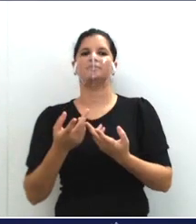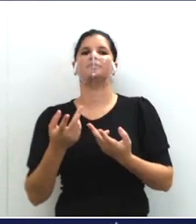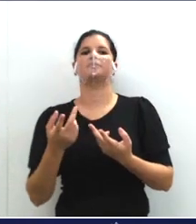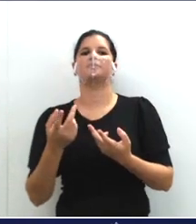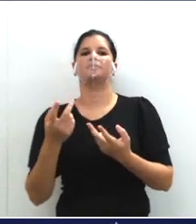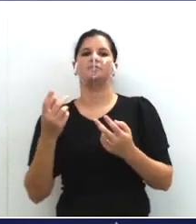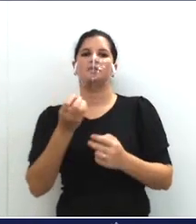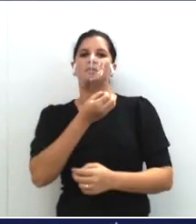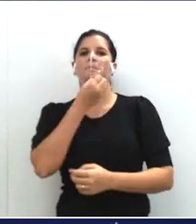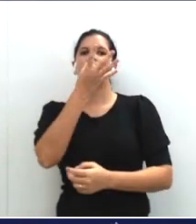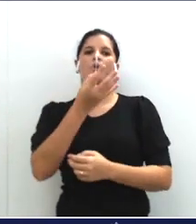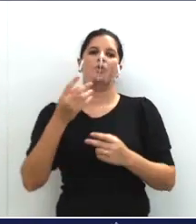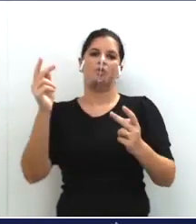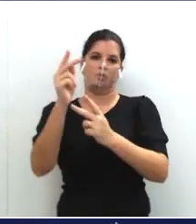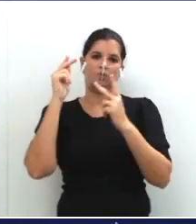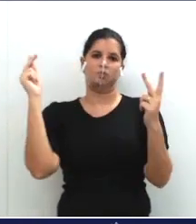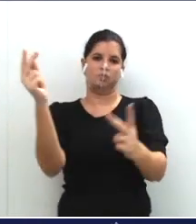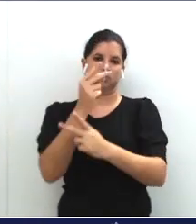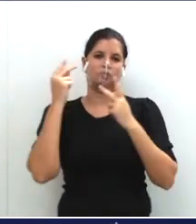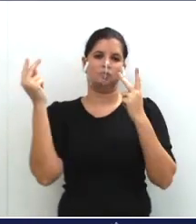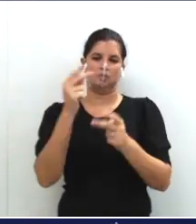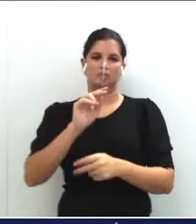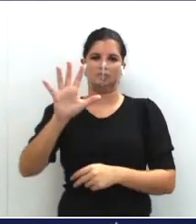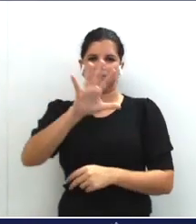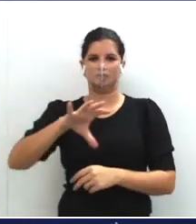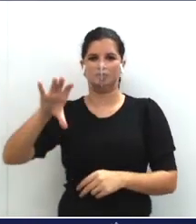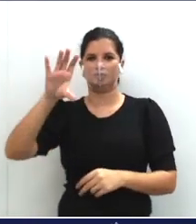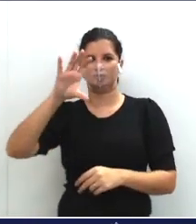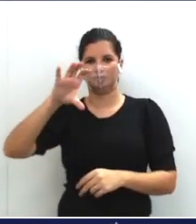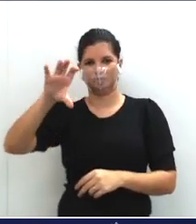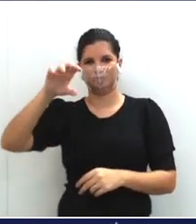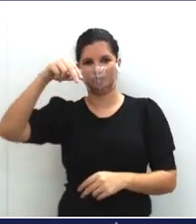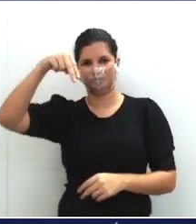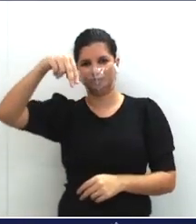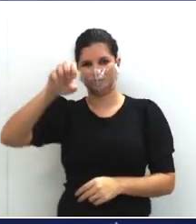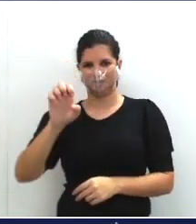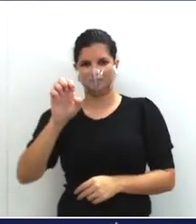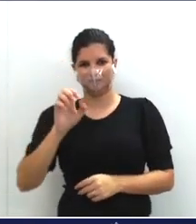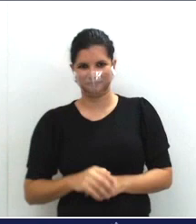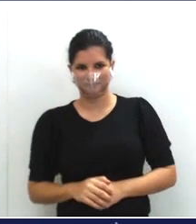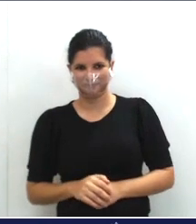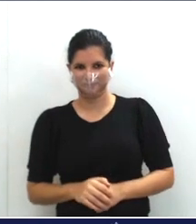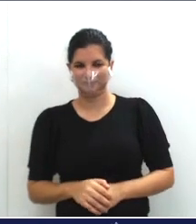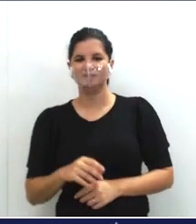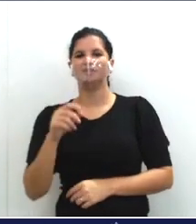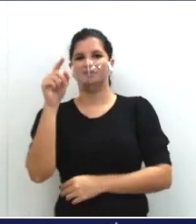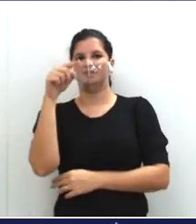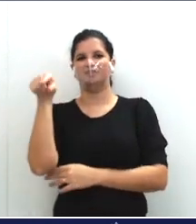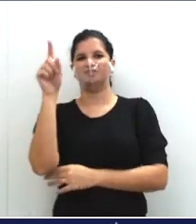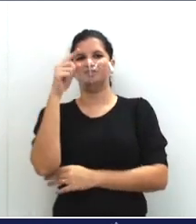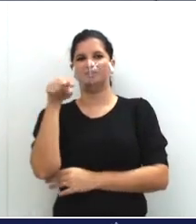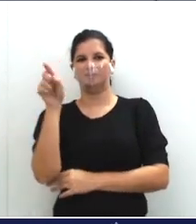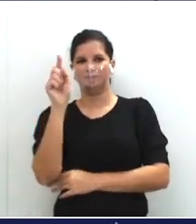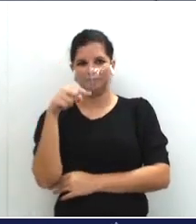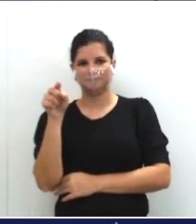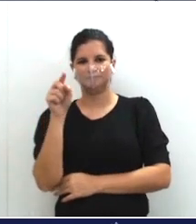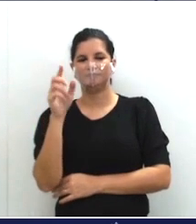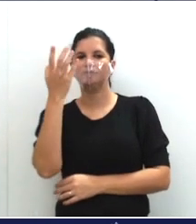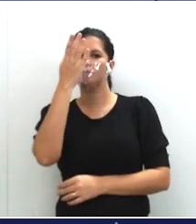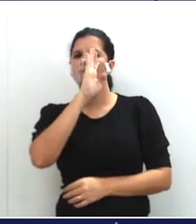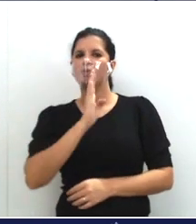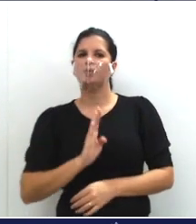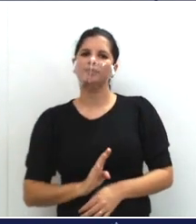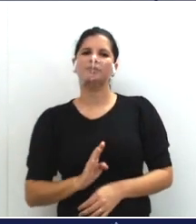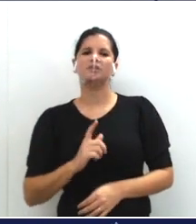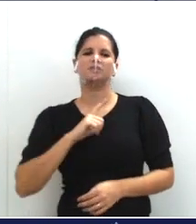gente vê os bons ventos do Nordeste. A gente vai falar sobre a energia eólica, né?